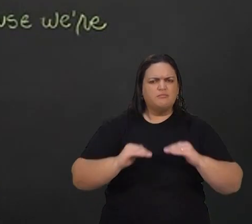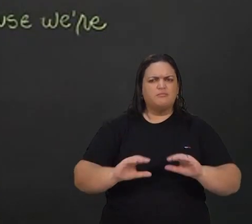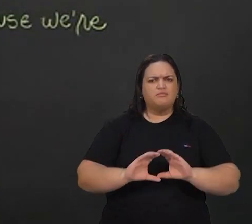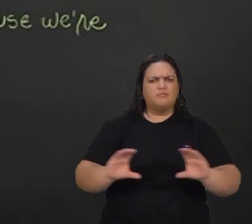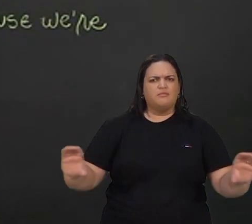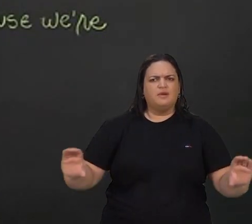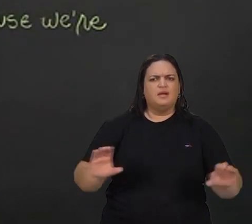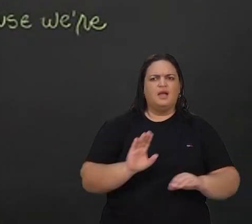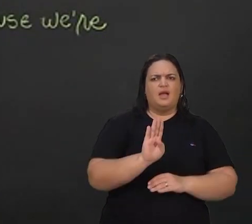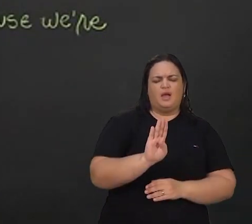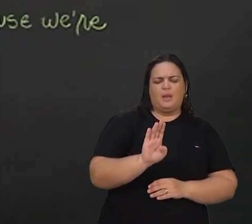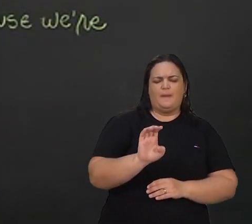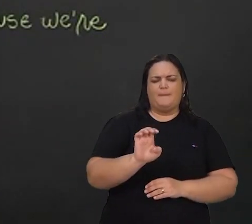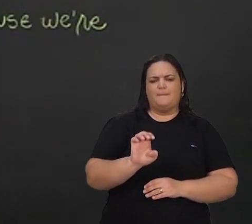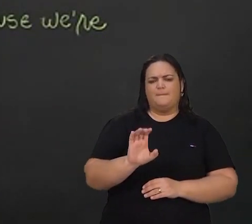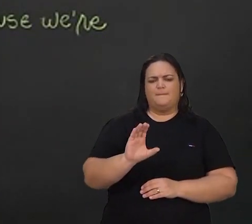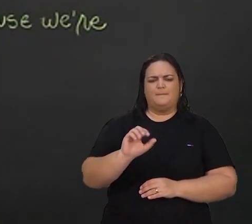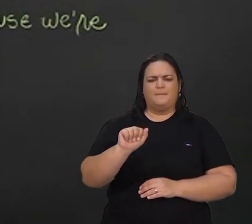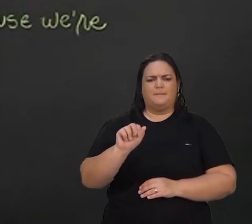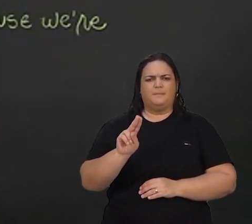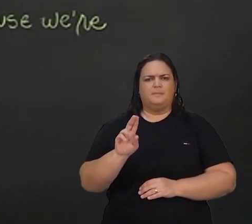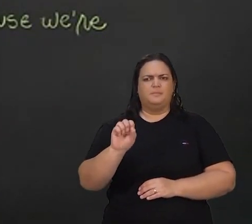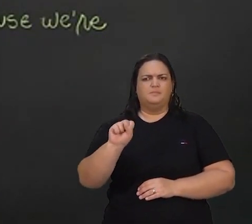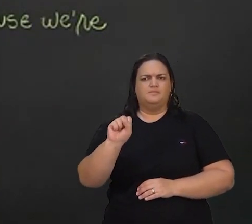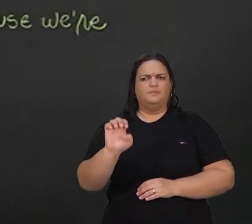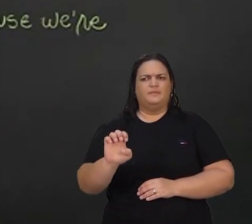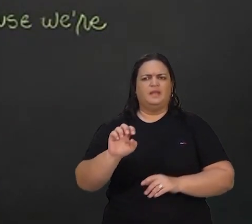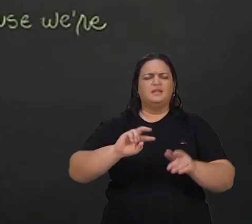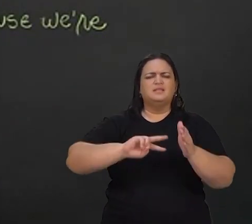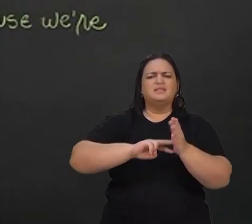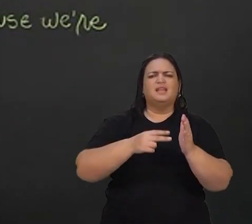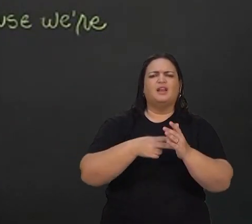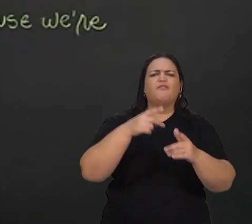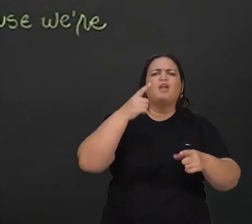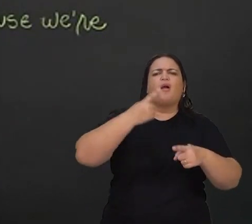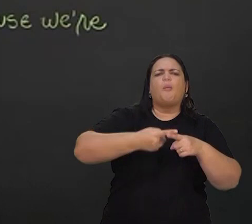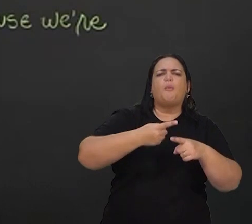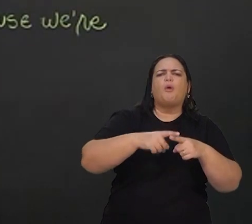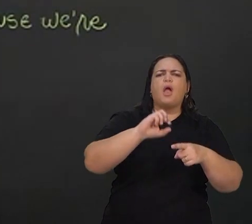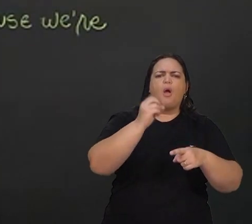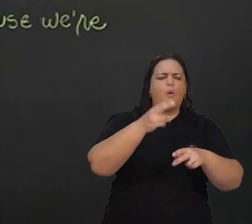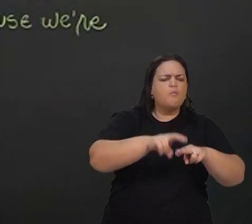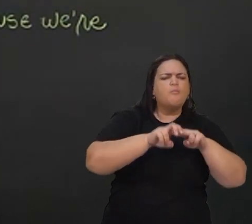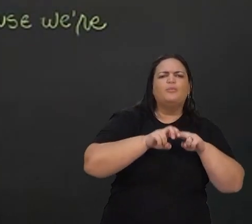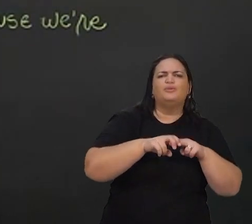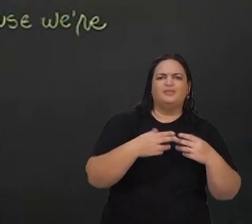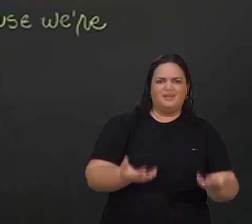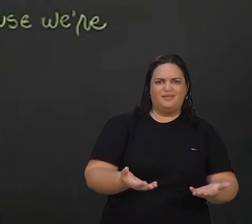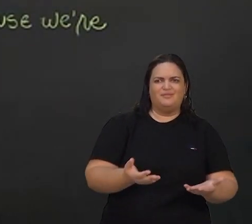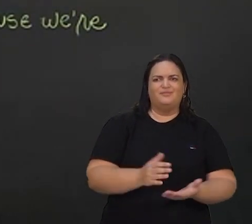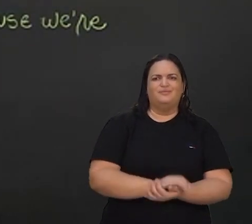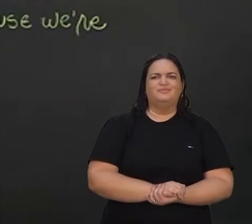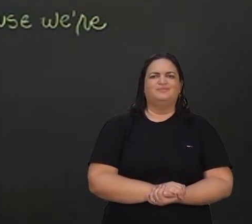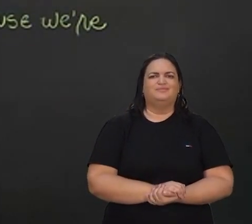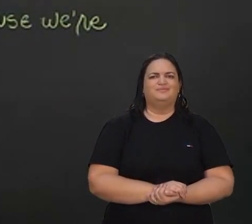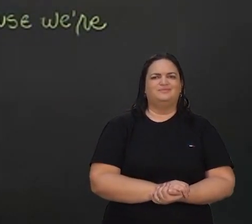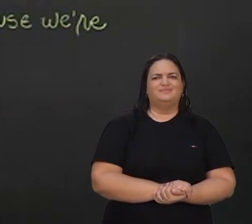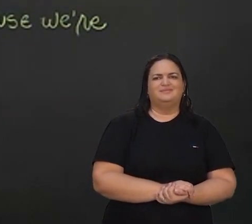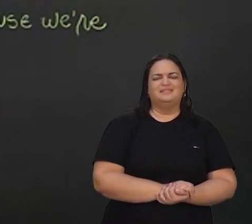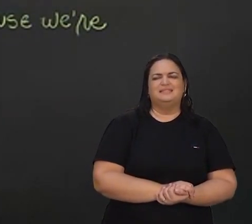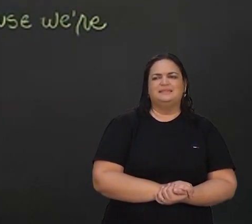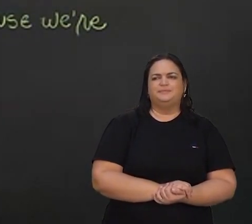o because, que é o porquê. Ele fala de uma causa, um